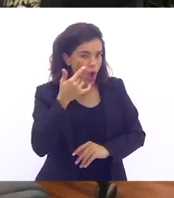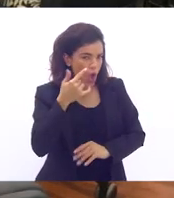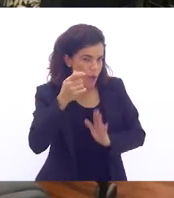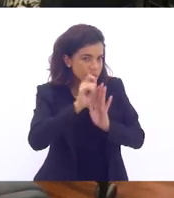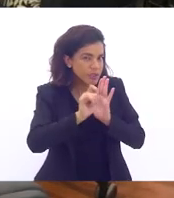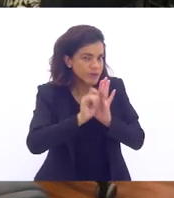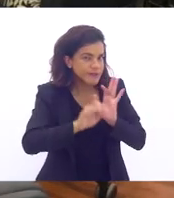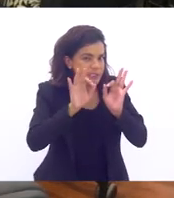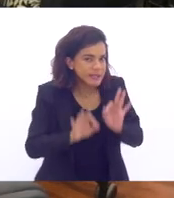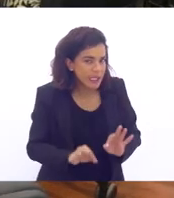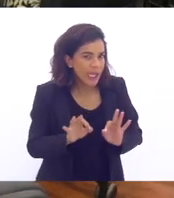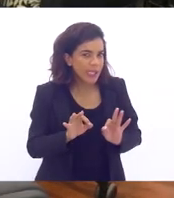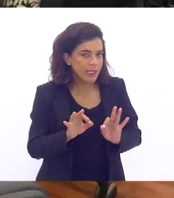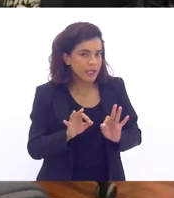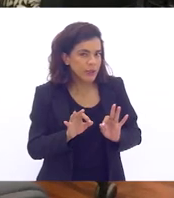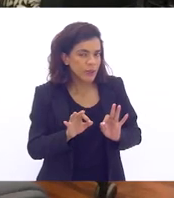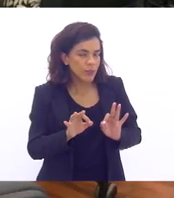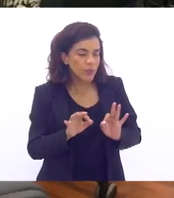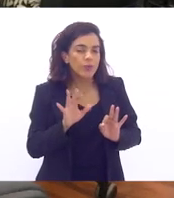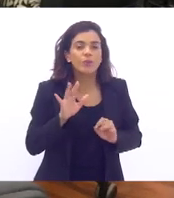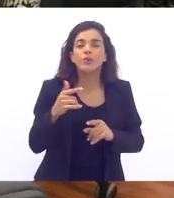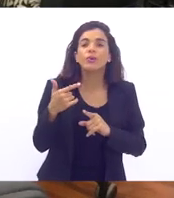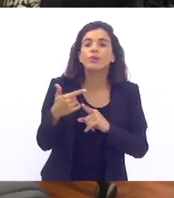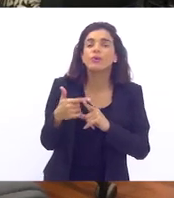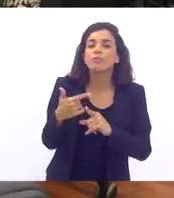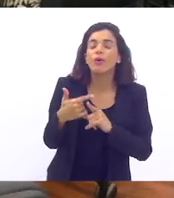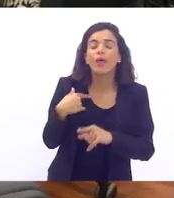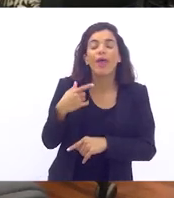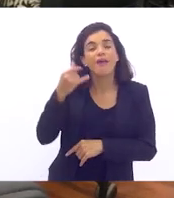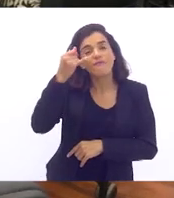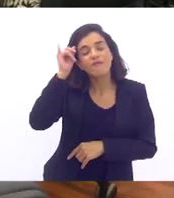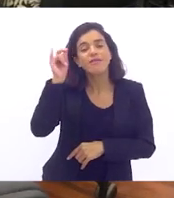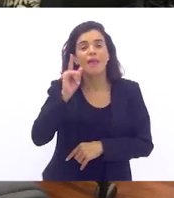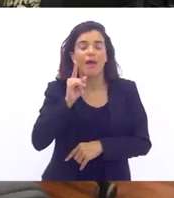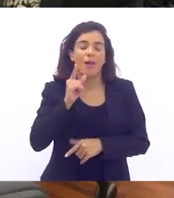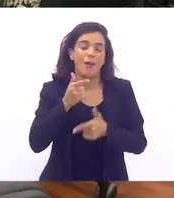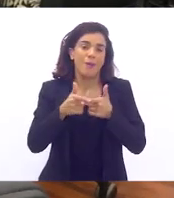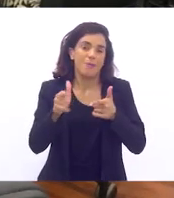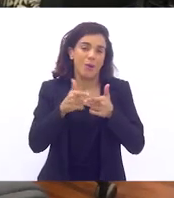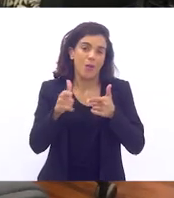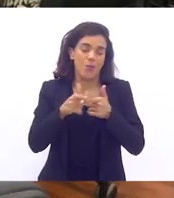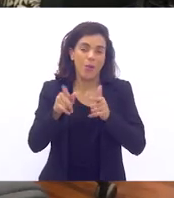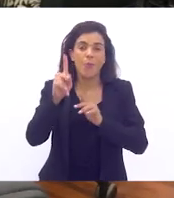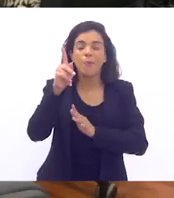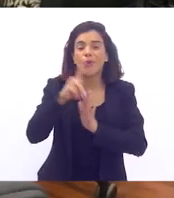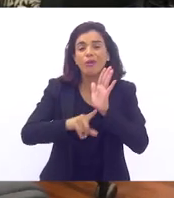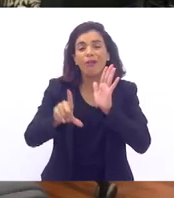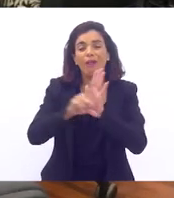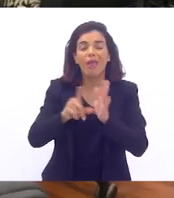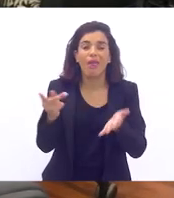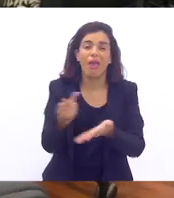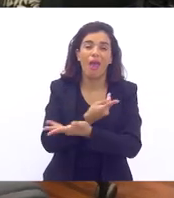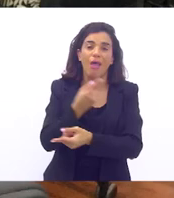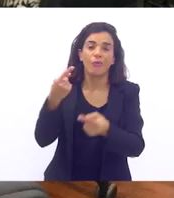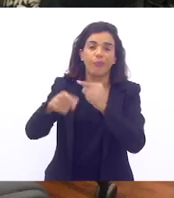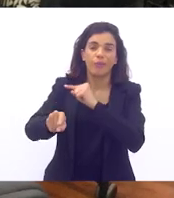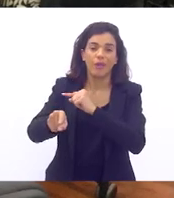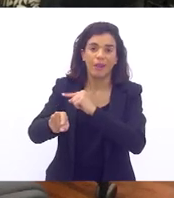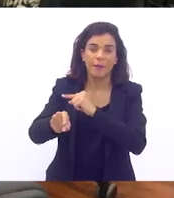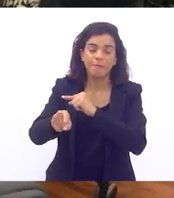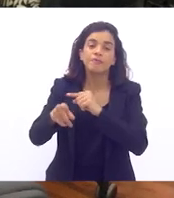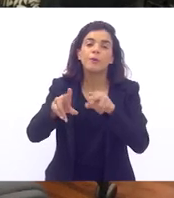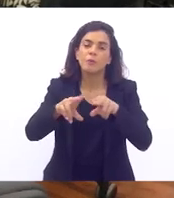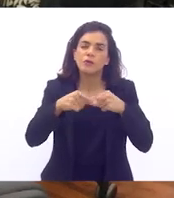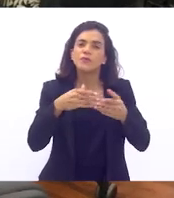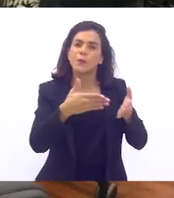escrevi direito para que a gente não corra o risco de entrar com projeto de ler errado é vidente que eu vou pedir que